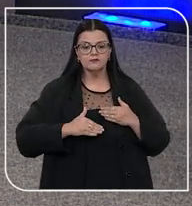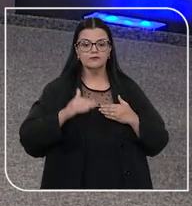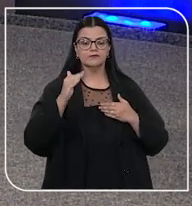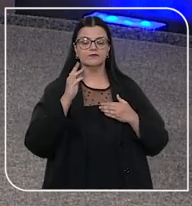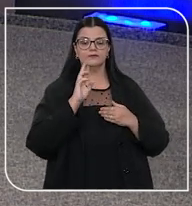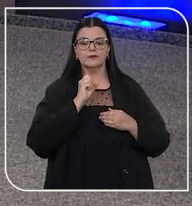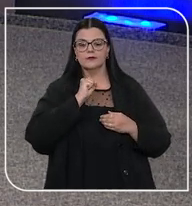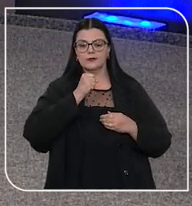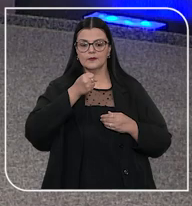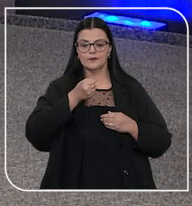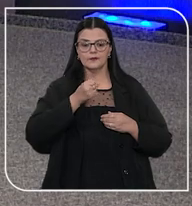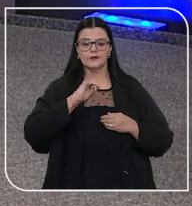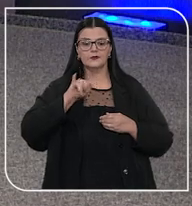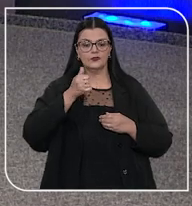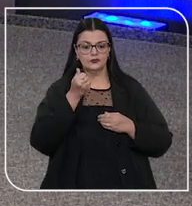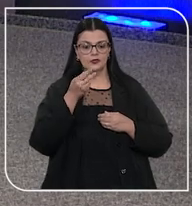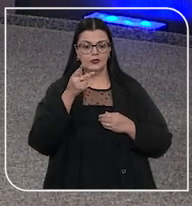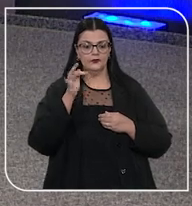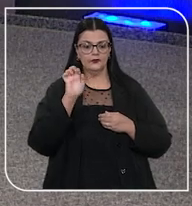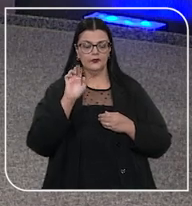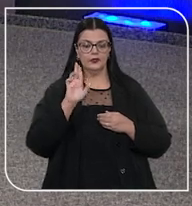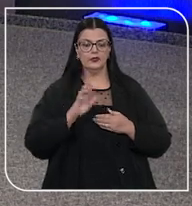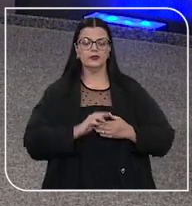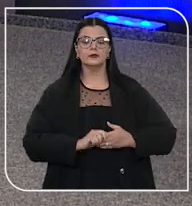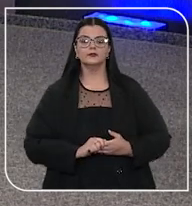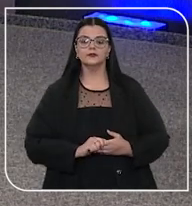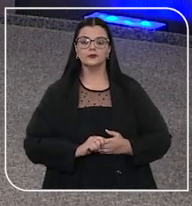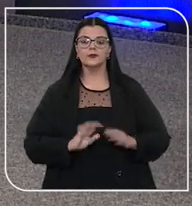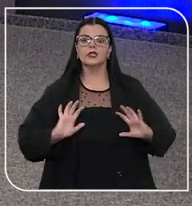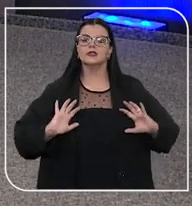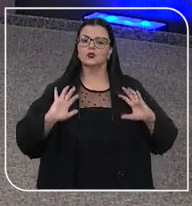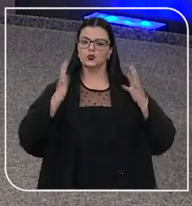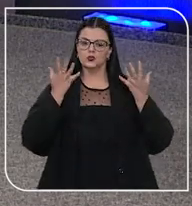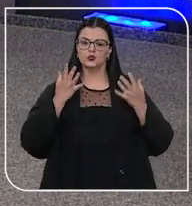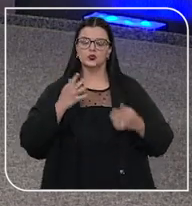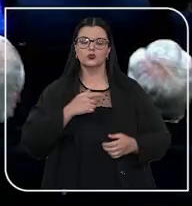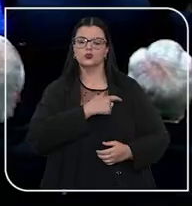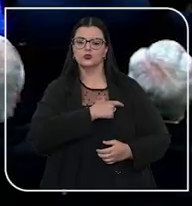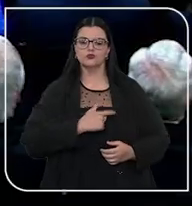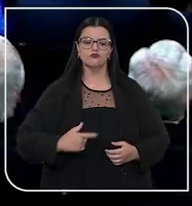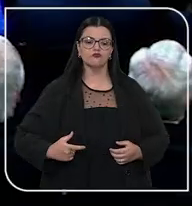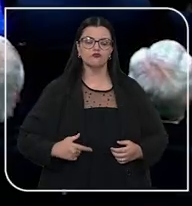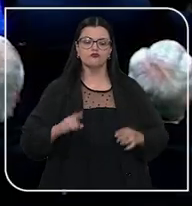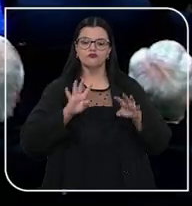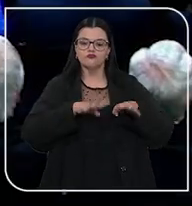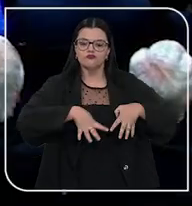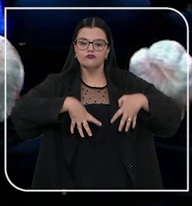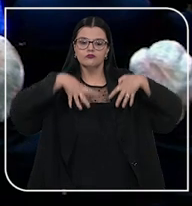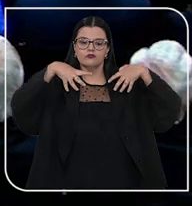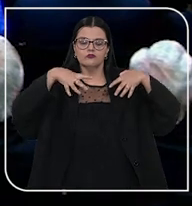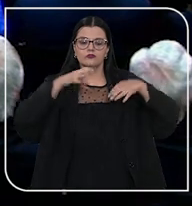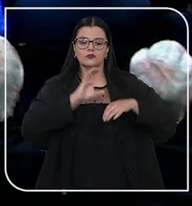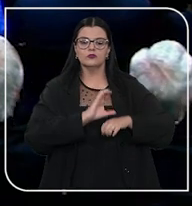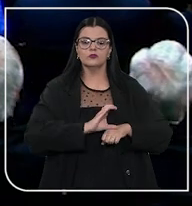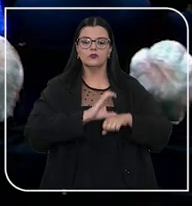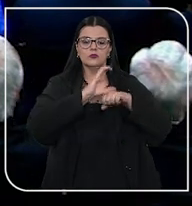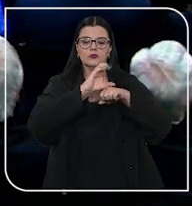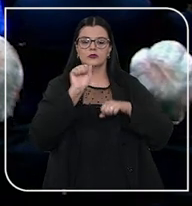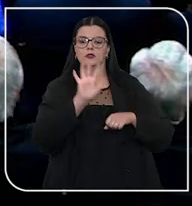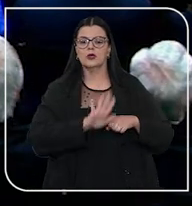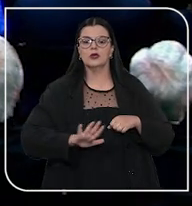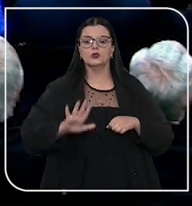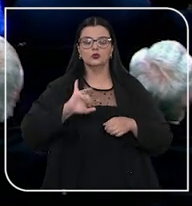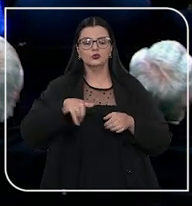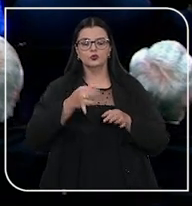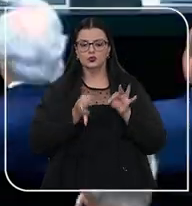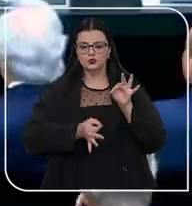2024-2026. Repórter Jafer Araújo. A cerimônia de posse aconteceu no plenário do Conselho Nacional